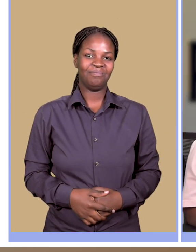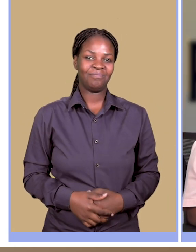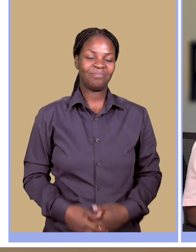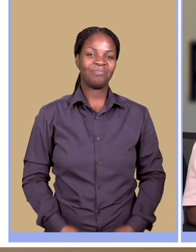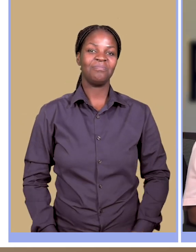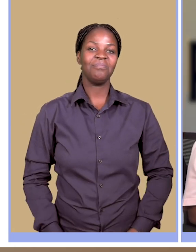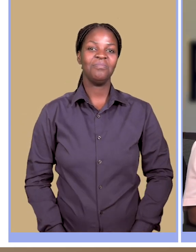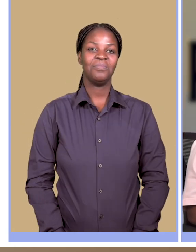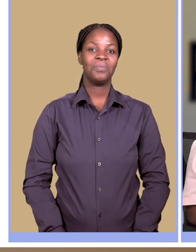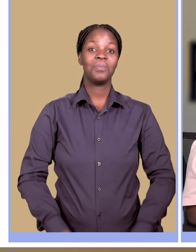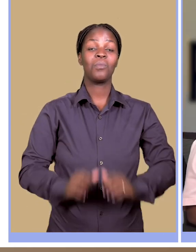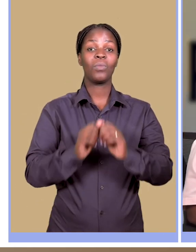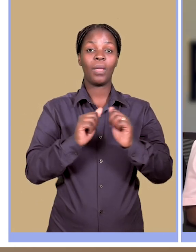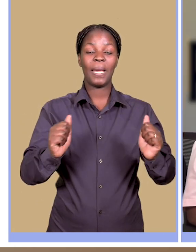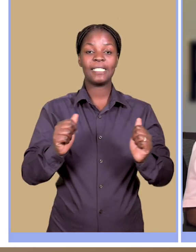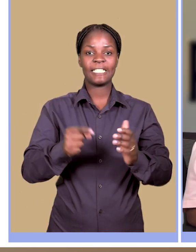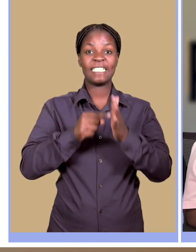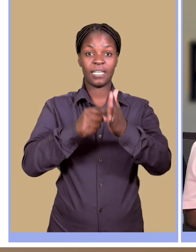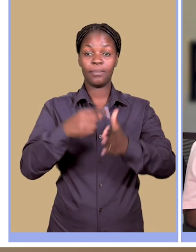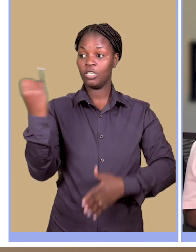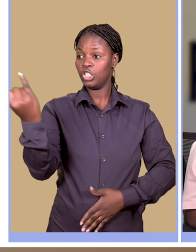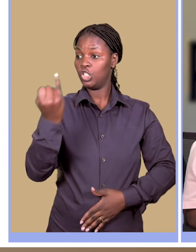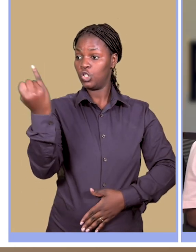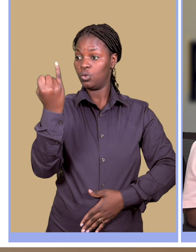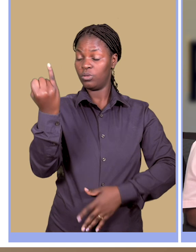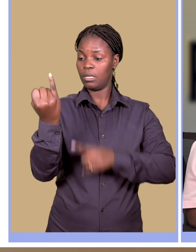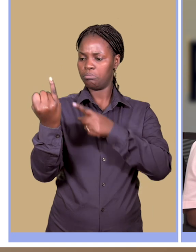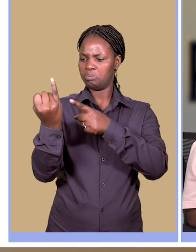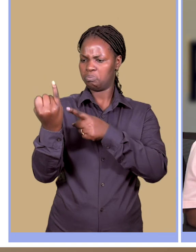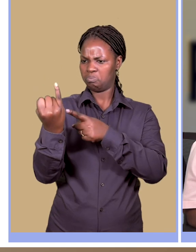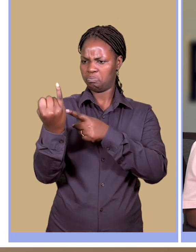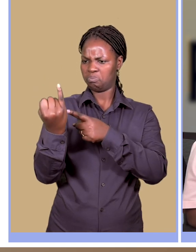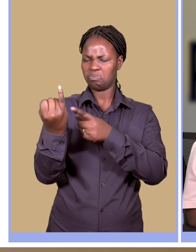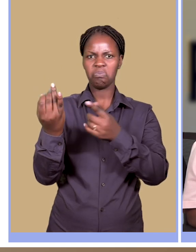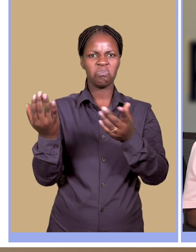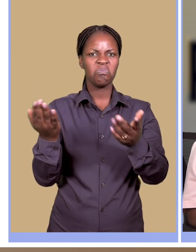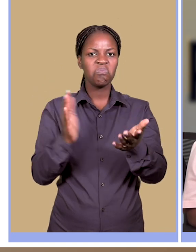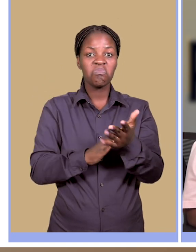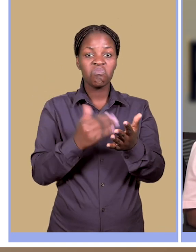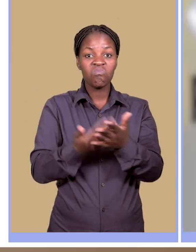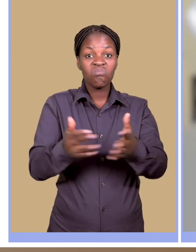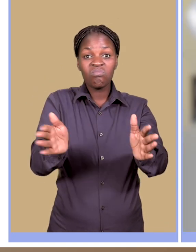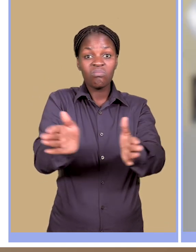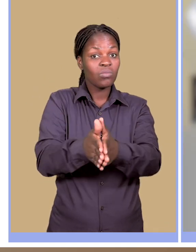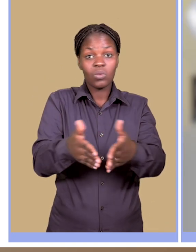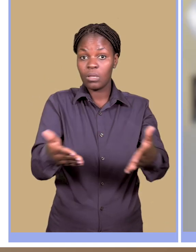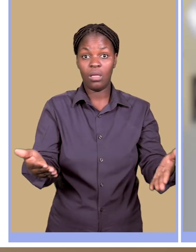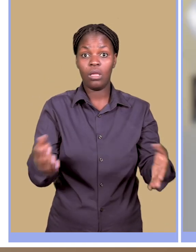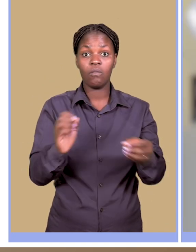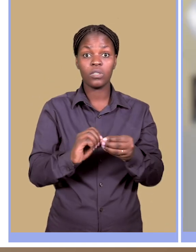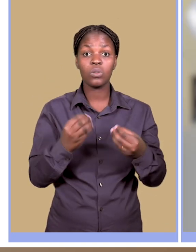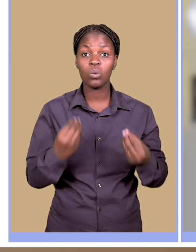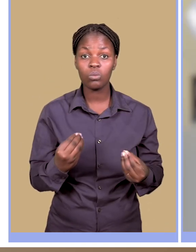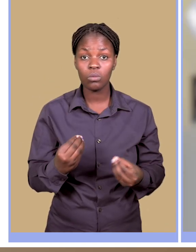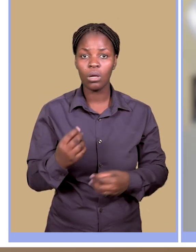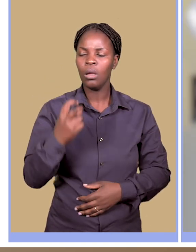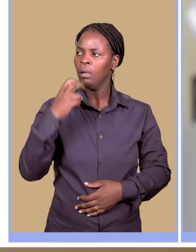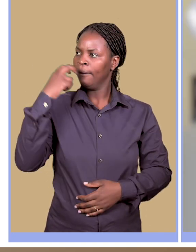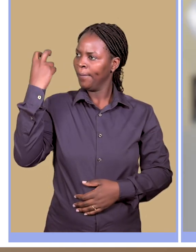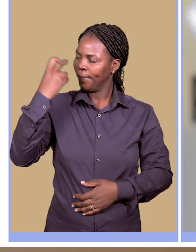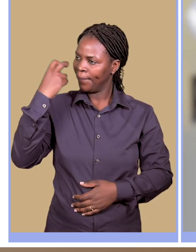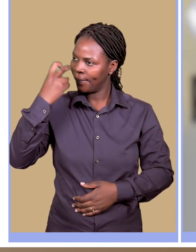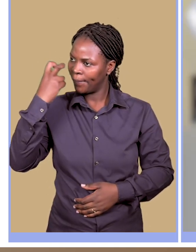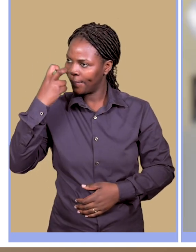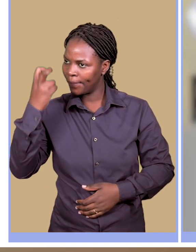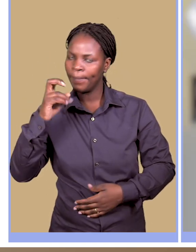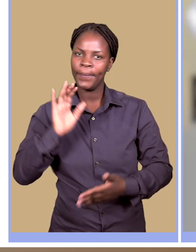Mas, quer dizer, eu estou a olhar, por exemplo, uma instituição aqui não tenha intérprete de língua de sinais, então tem que